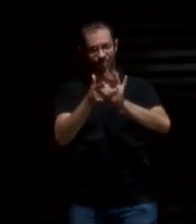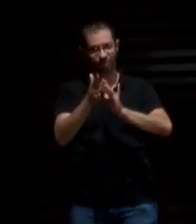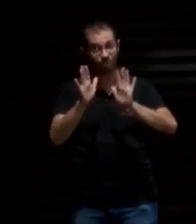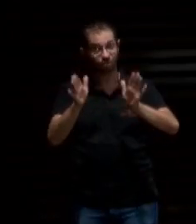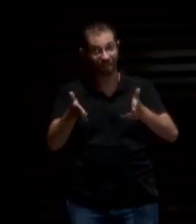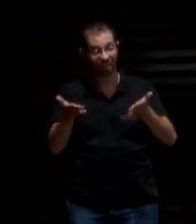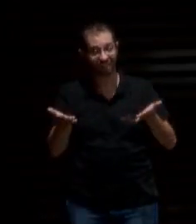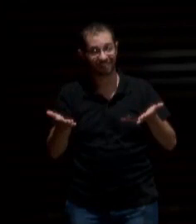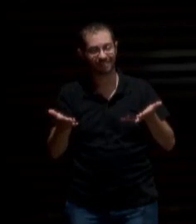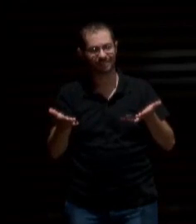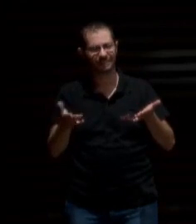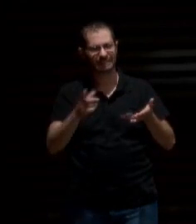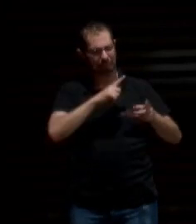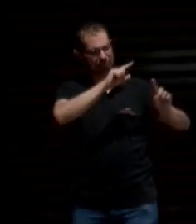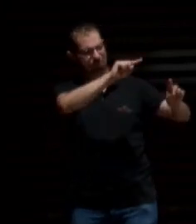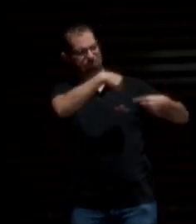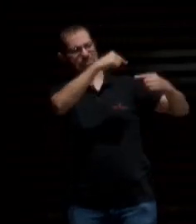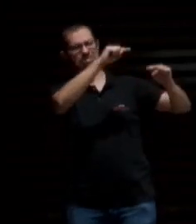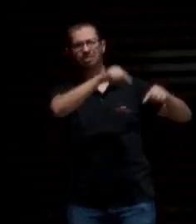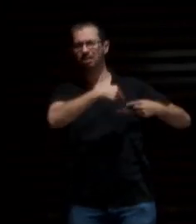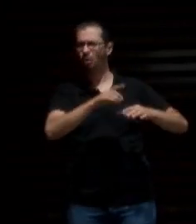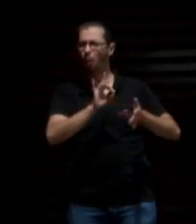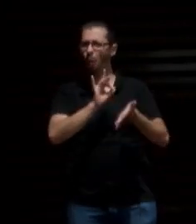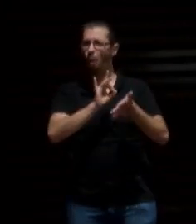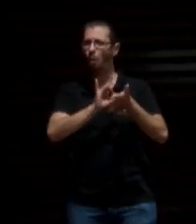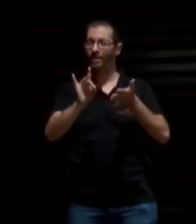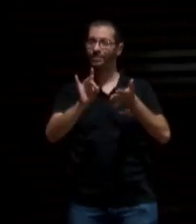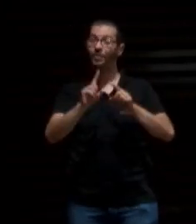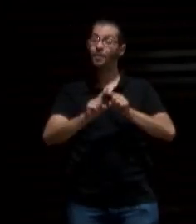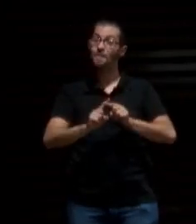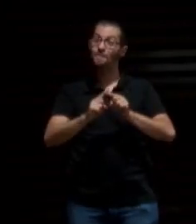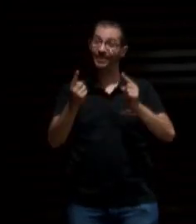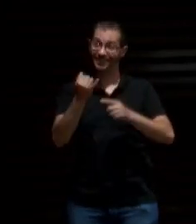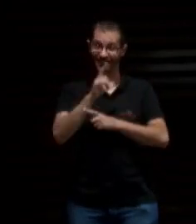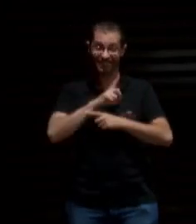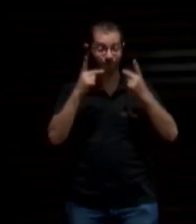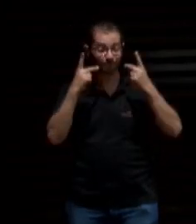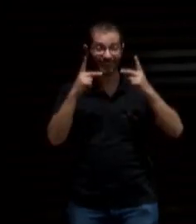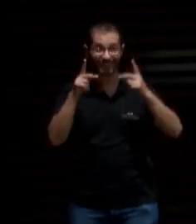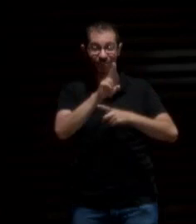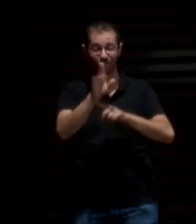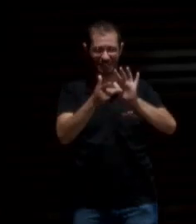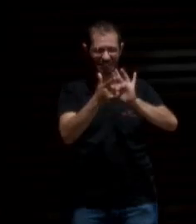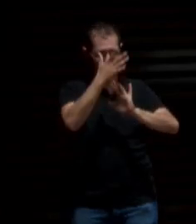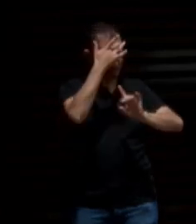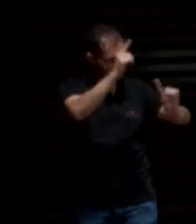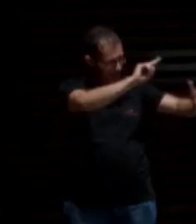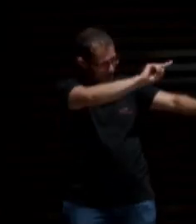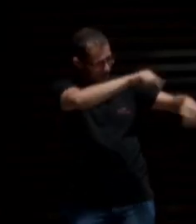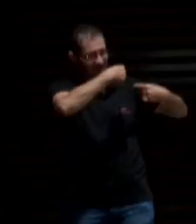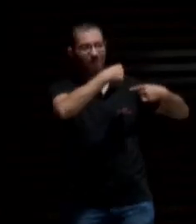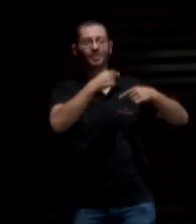Ser injuriado é algo terrível, não traz alegria nenhuma. Mas ser injuriado pelo nome de Cristo nos traz a lembrança de